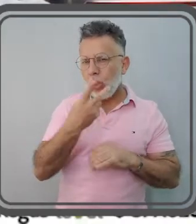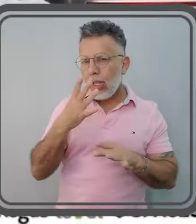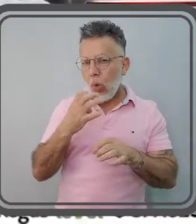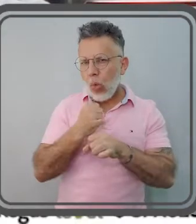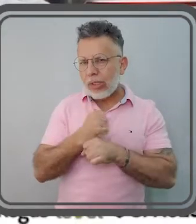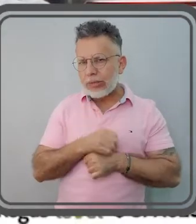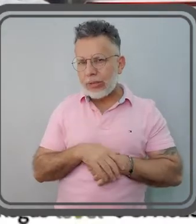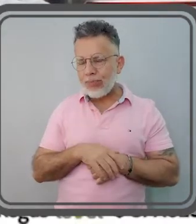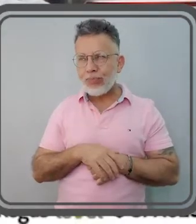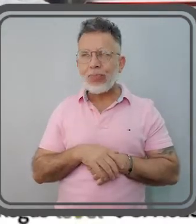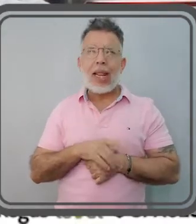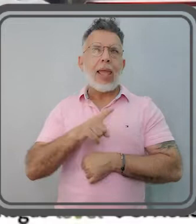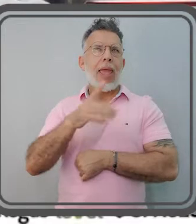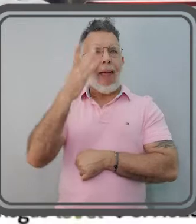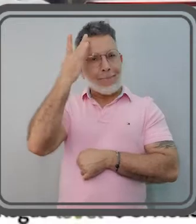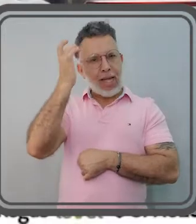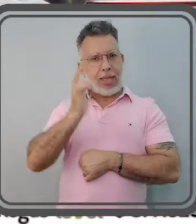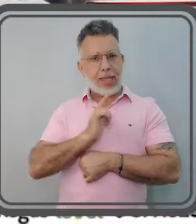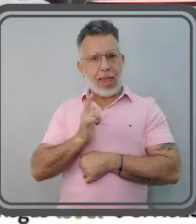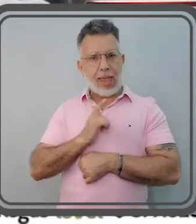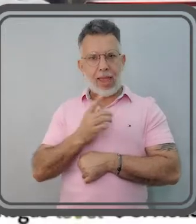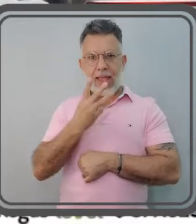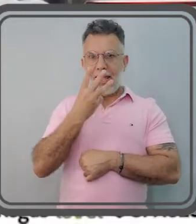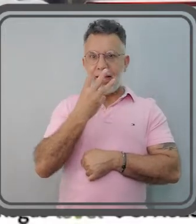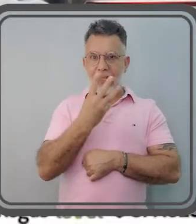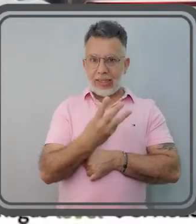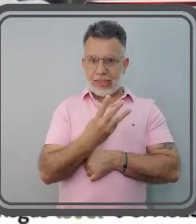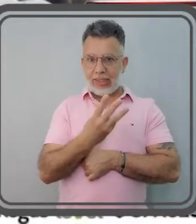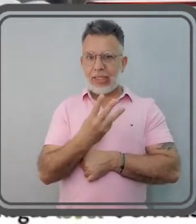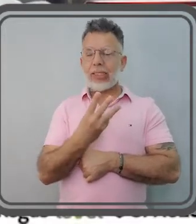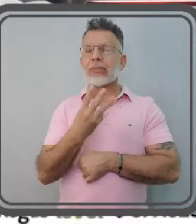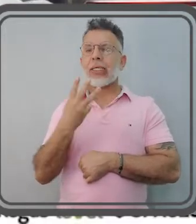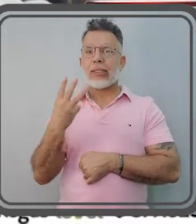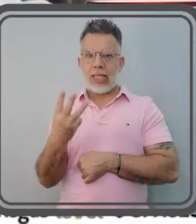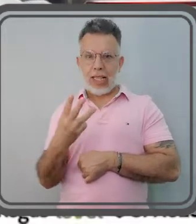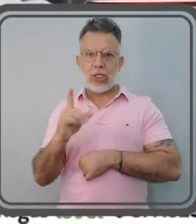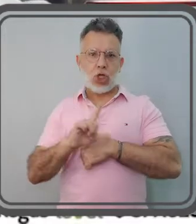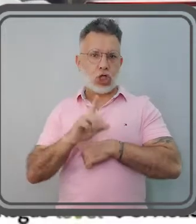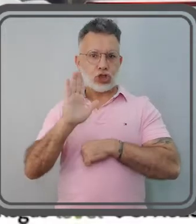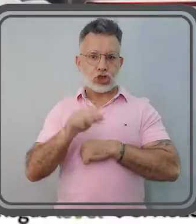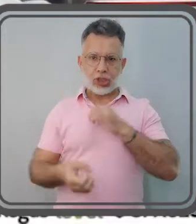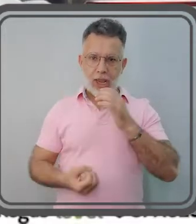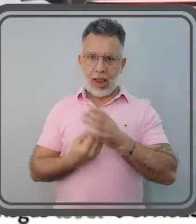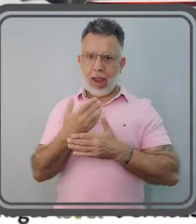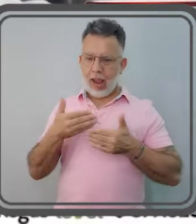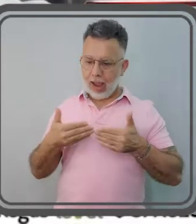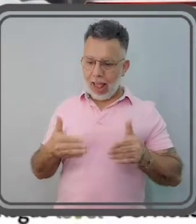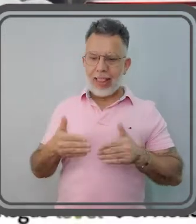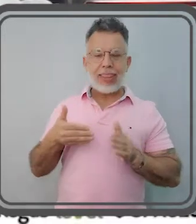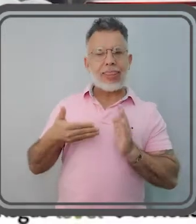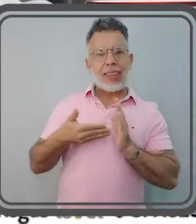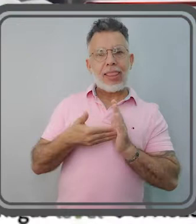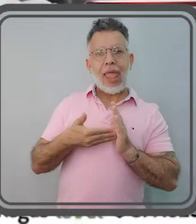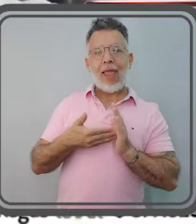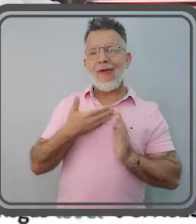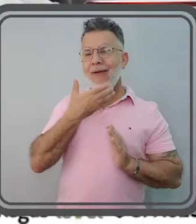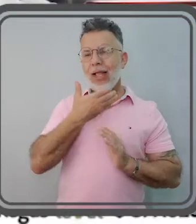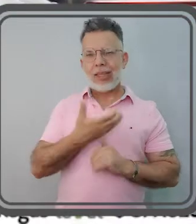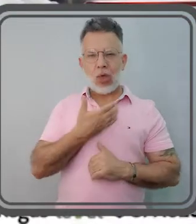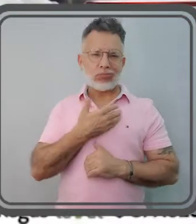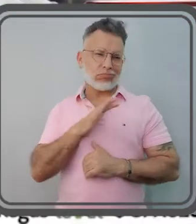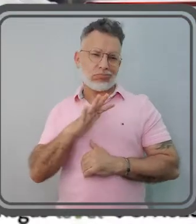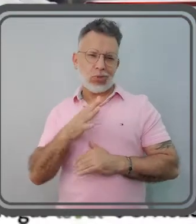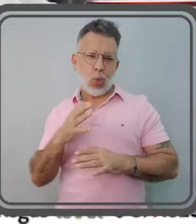são 33 lojas inauguradas. Até o final do ano, a gente deve fechar o ano com 44, 46 lojas